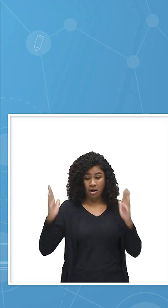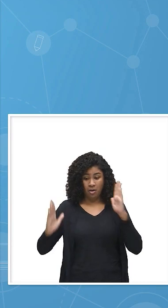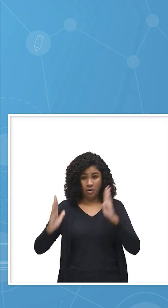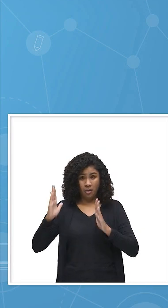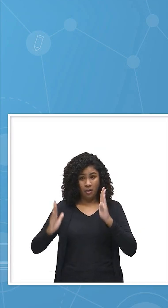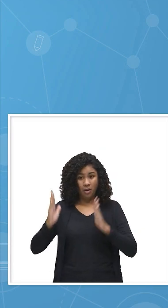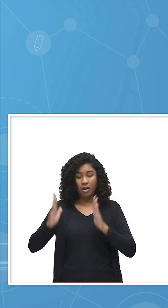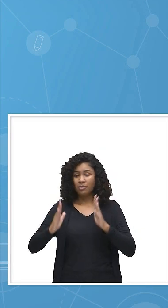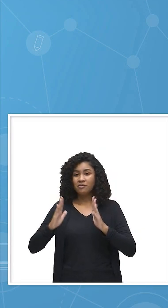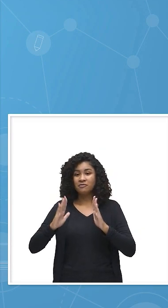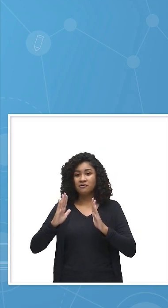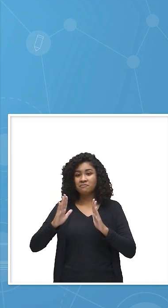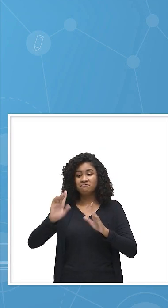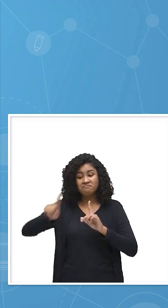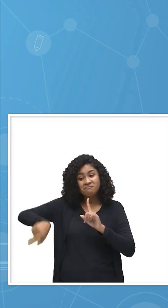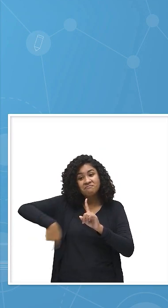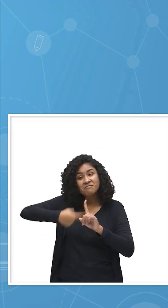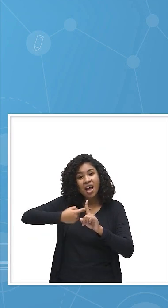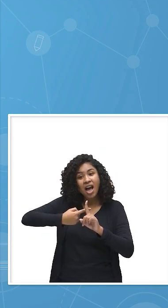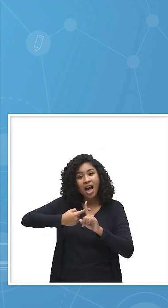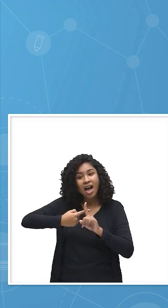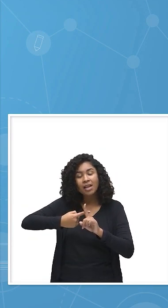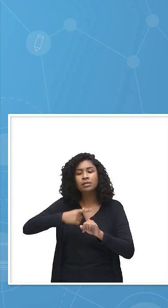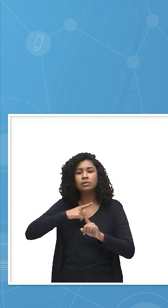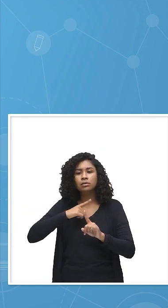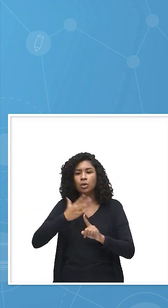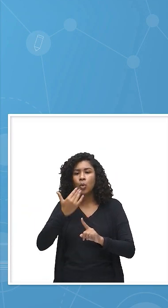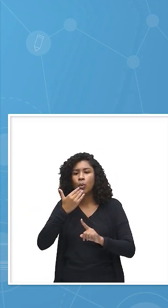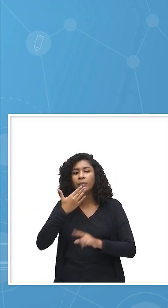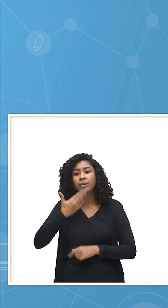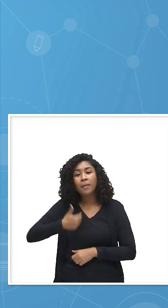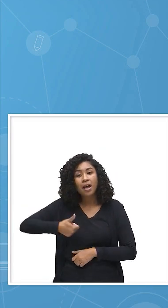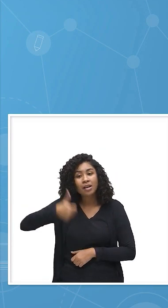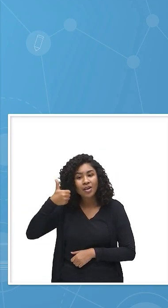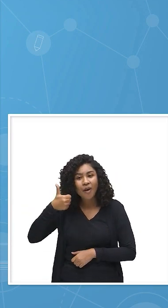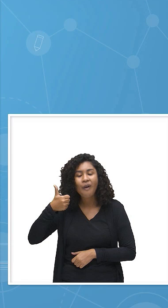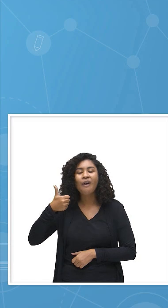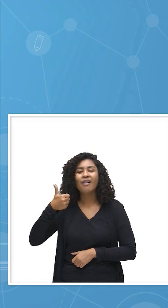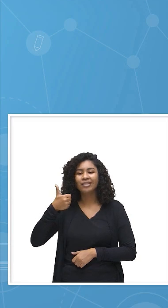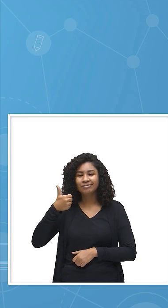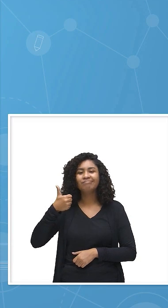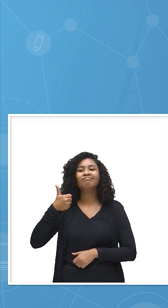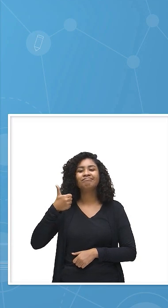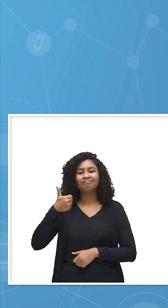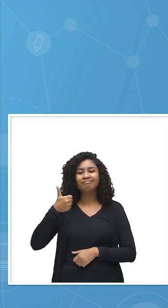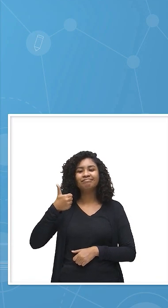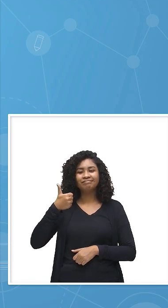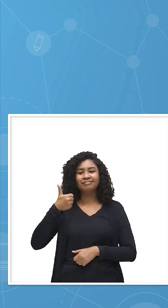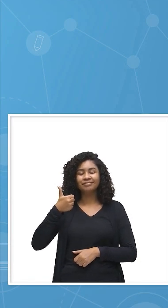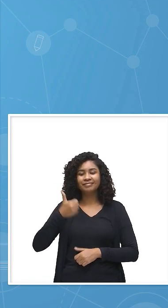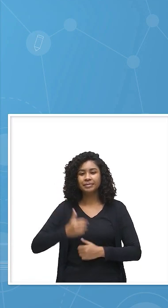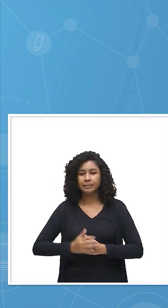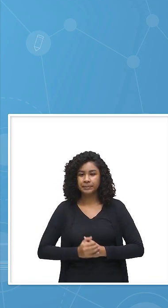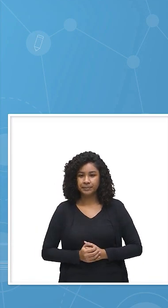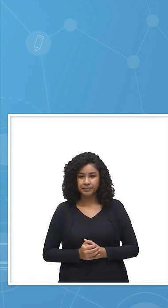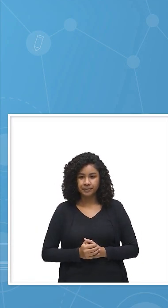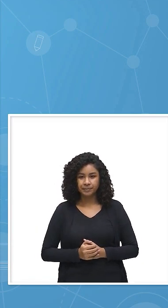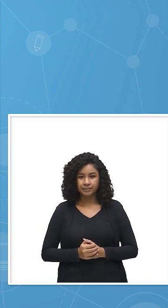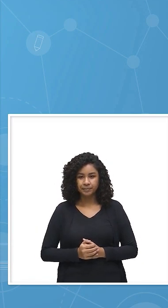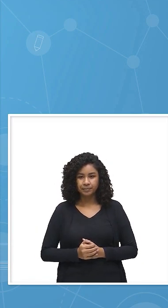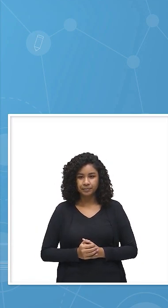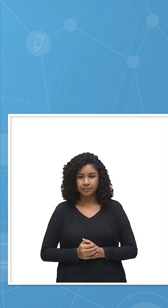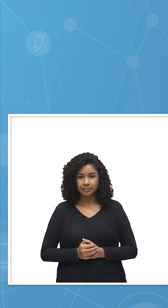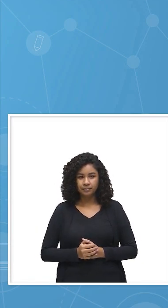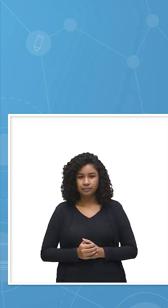ele já se alimenta melhor, né? Ele já tem um acesso mais fácil aos alimentos, né? E o